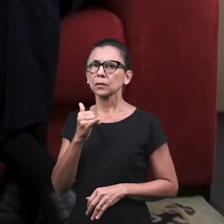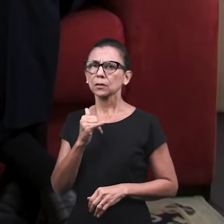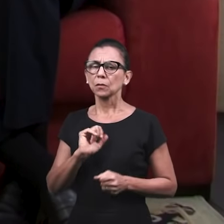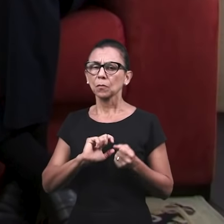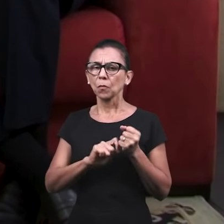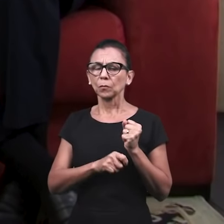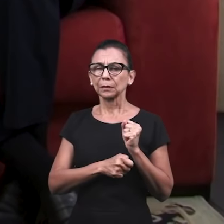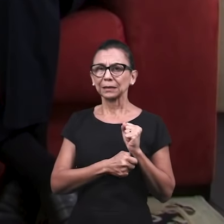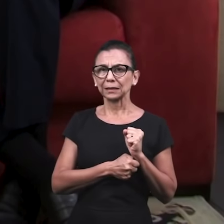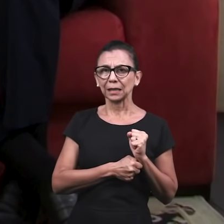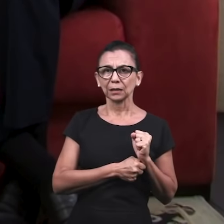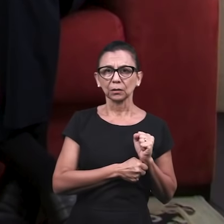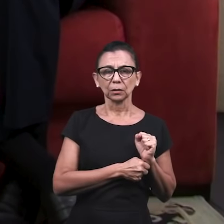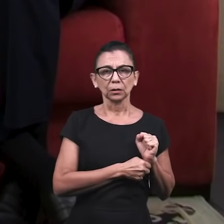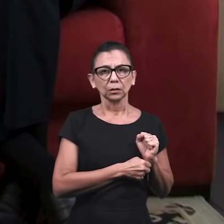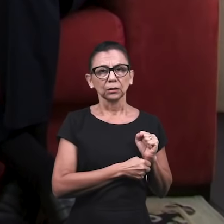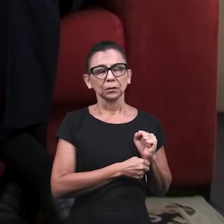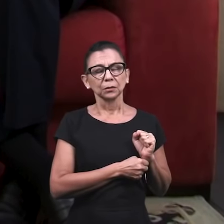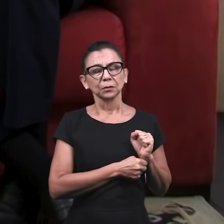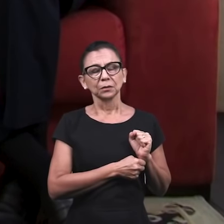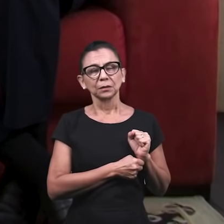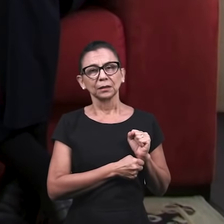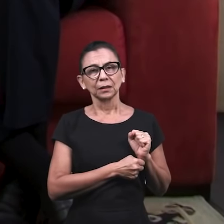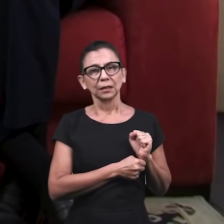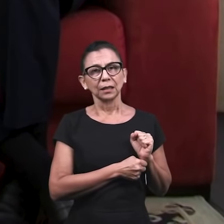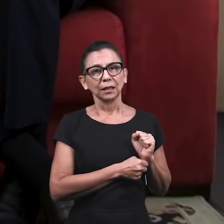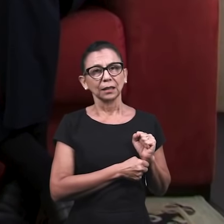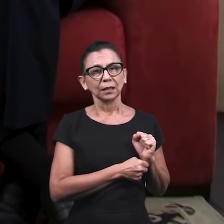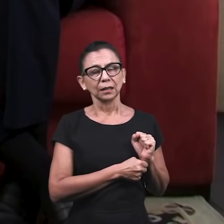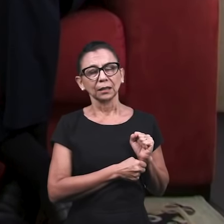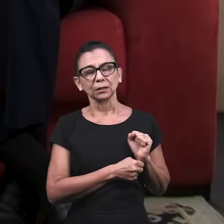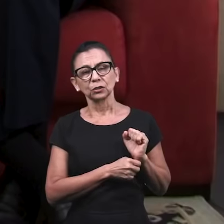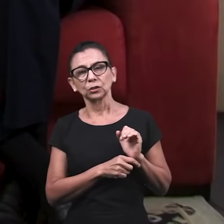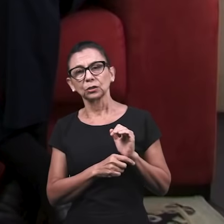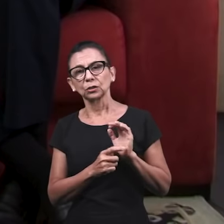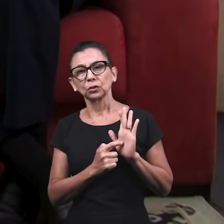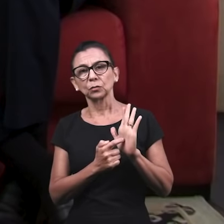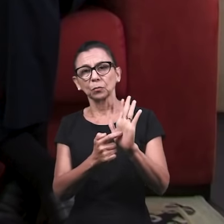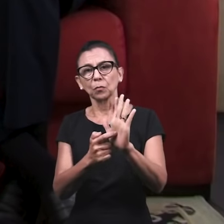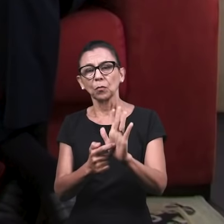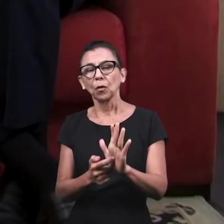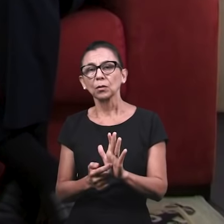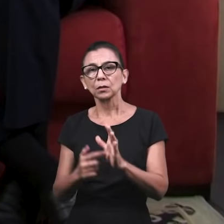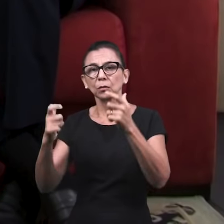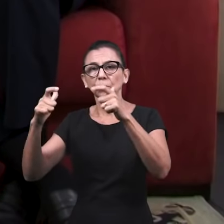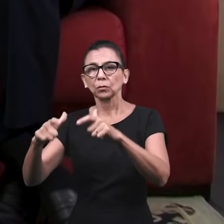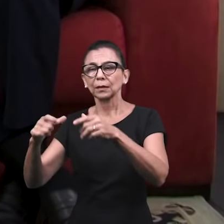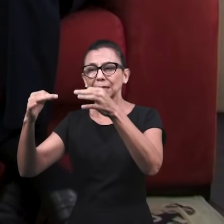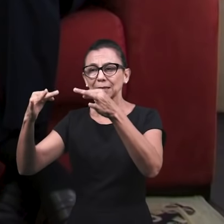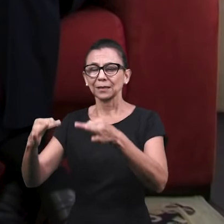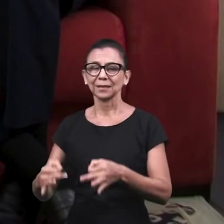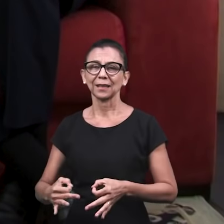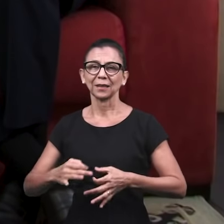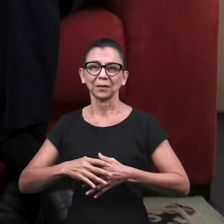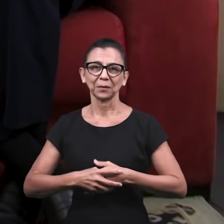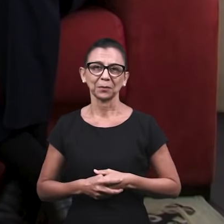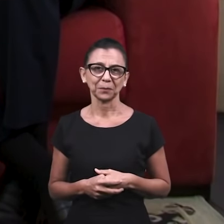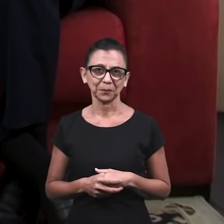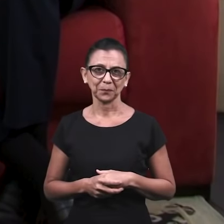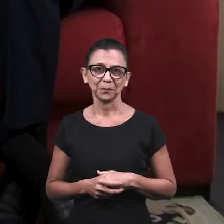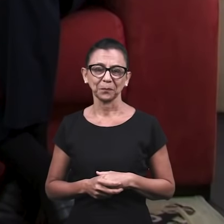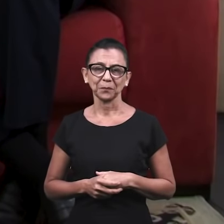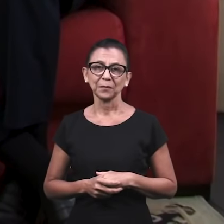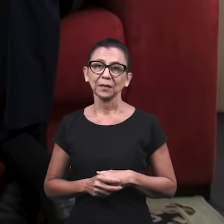leva ao outro lado, é porque, como eu disse anteriormente, a ação do verbo é nos levar a um outro lugar,